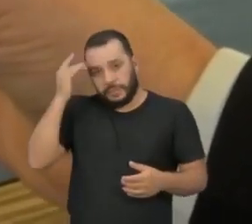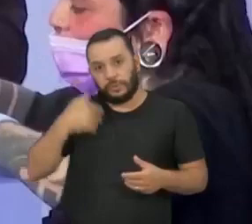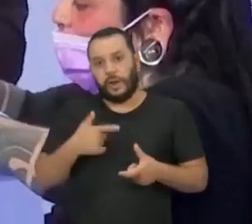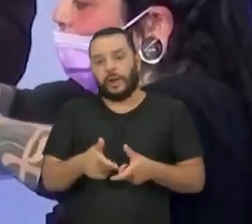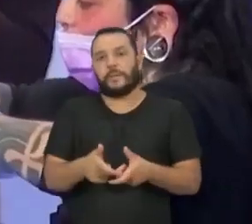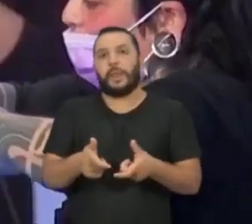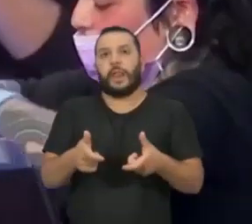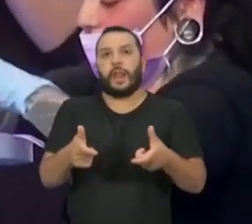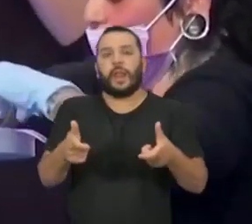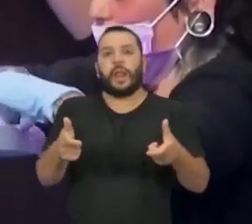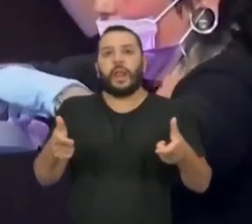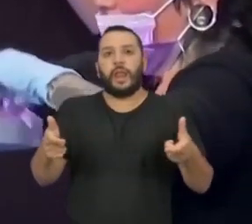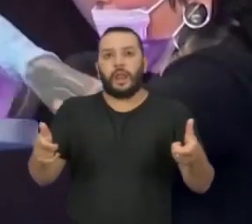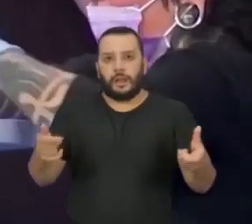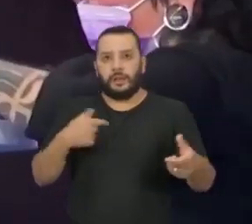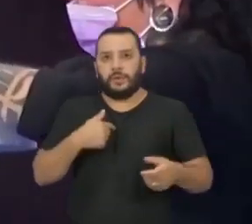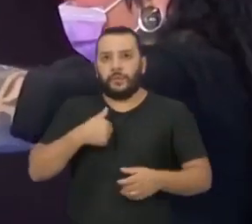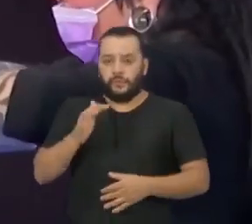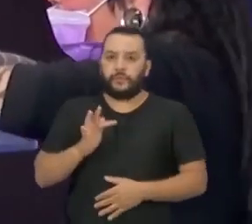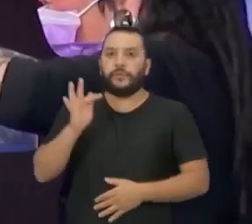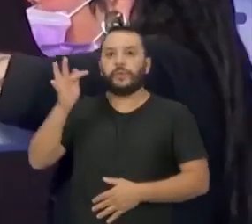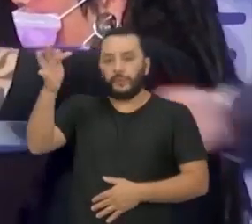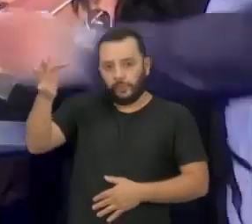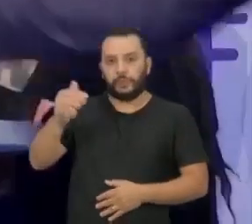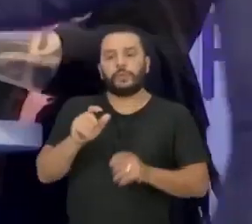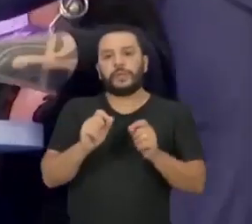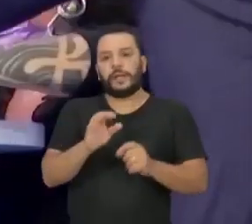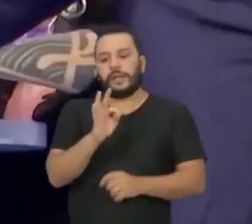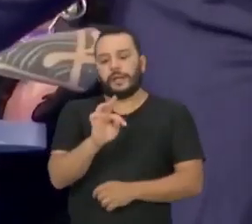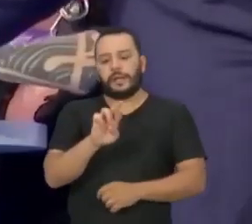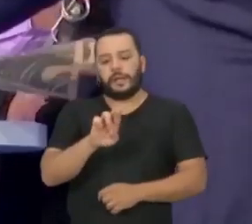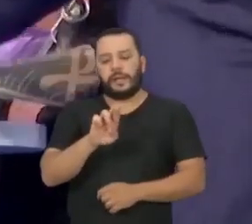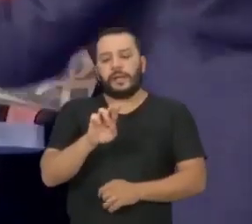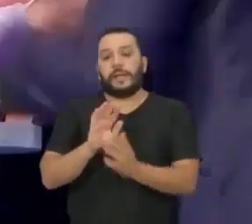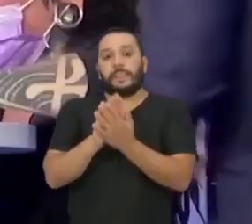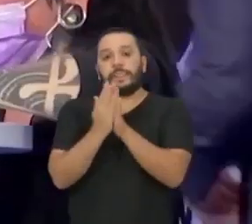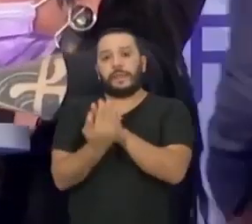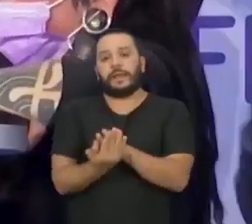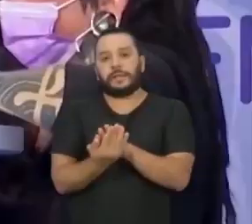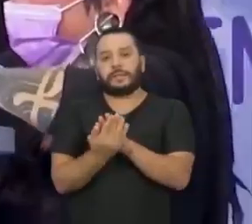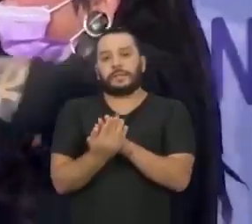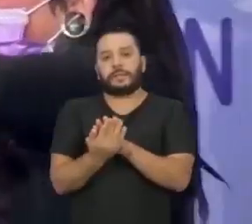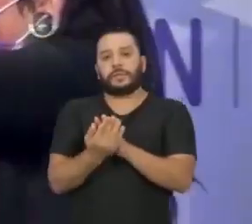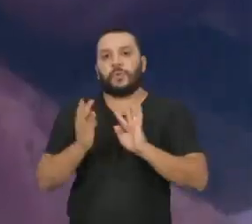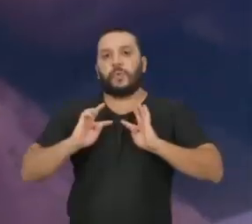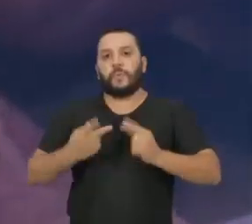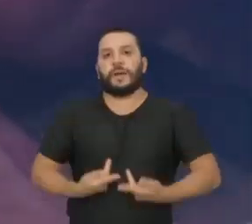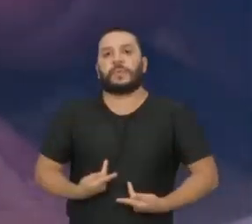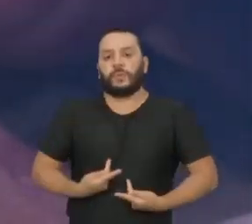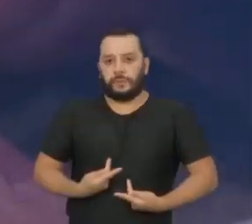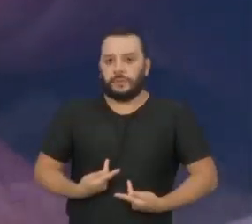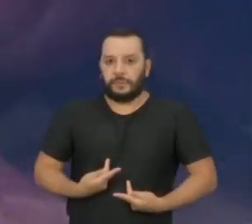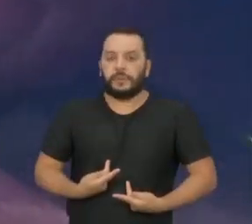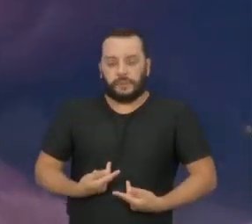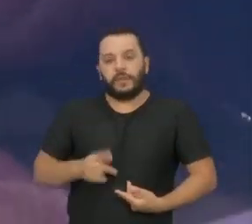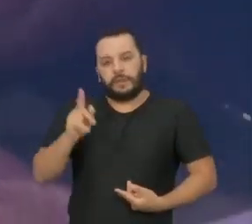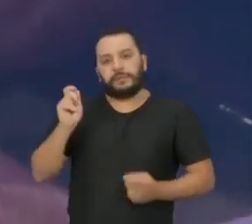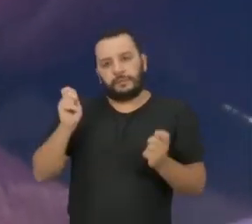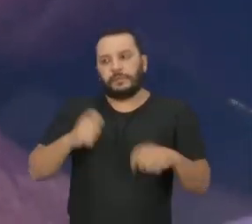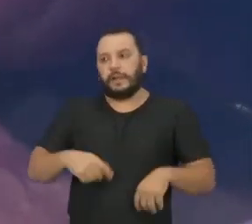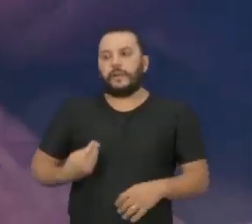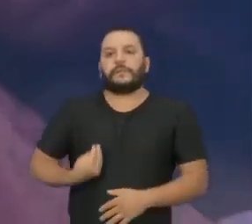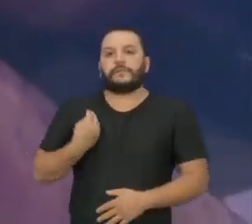que abrem as portas para o futuro do transhumanismo. A crença de que os humanos podem viver além das suas